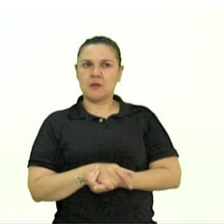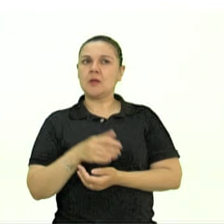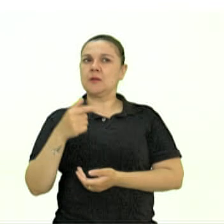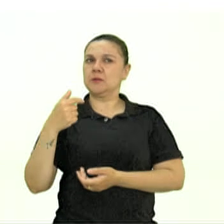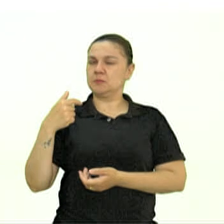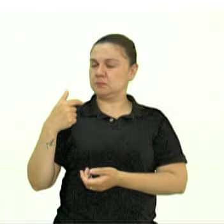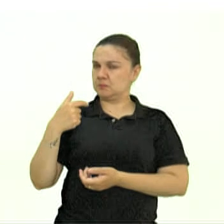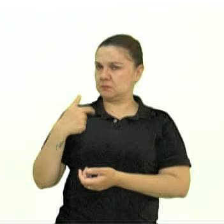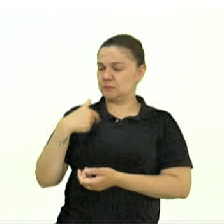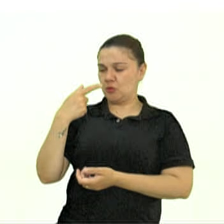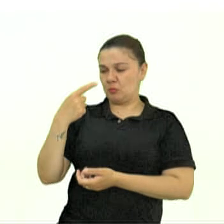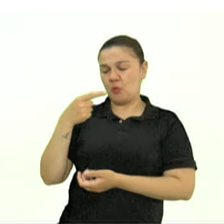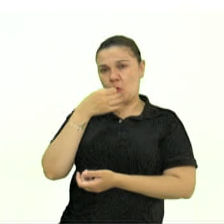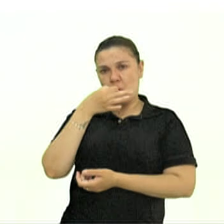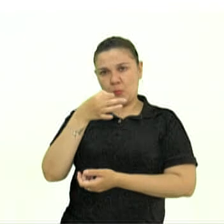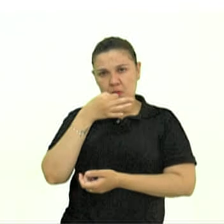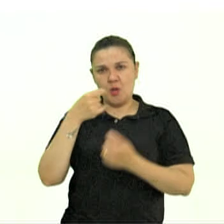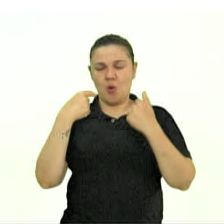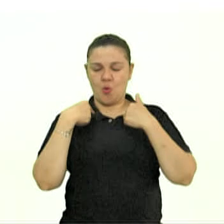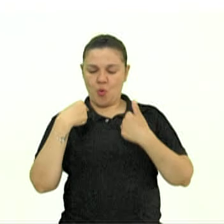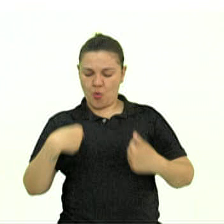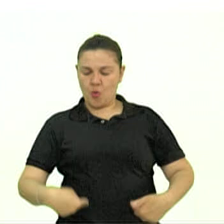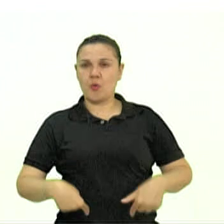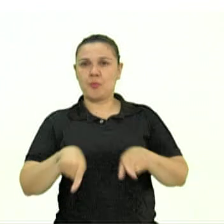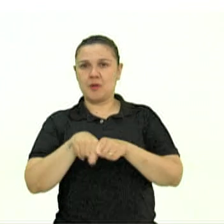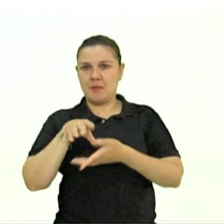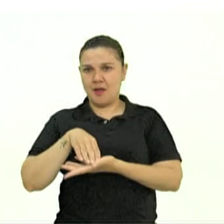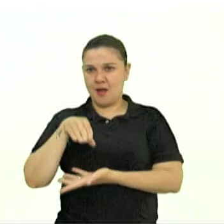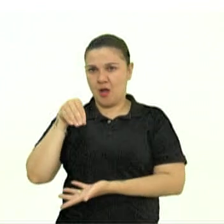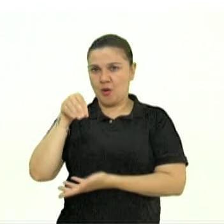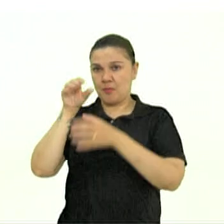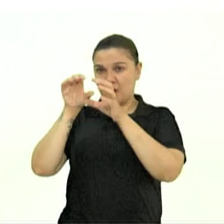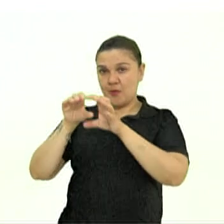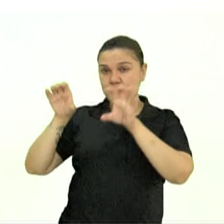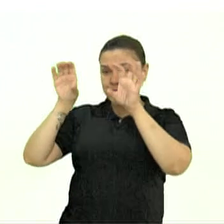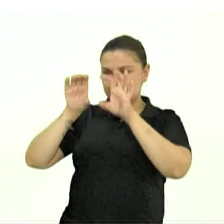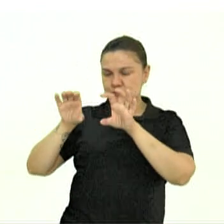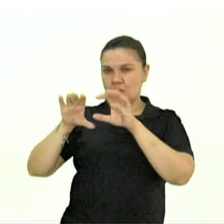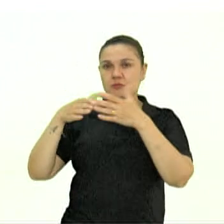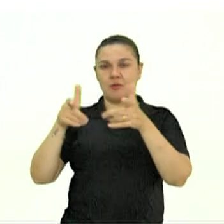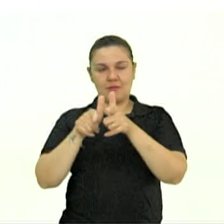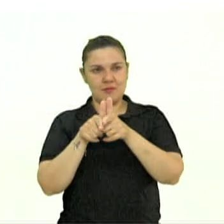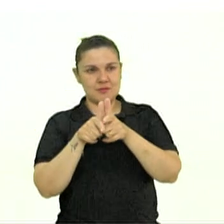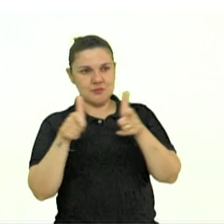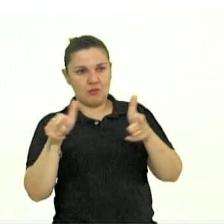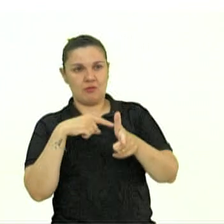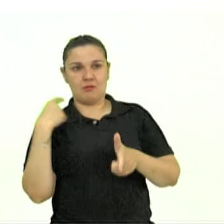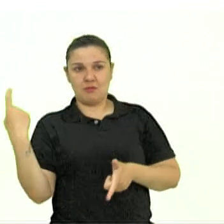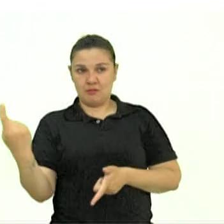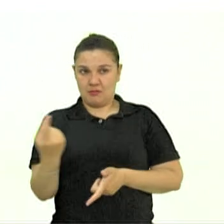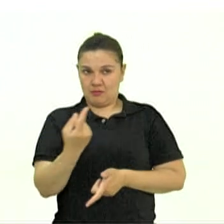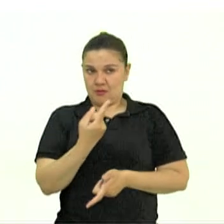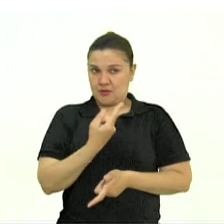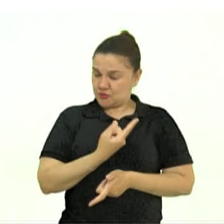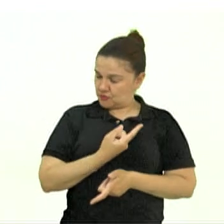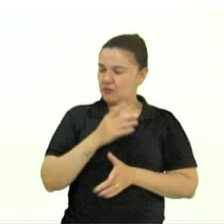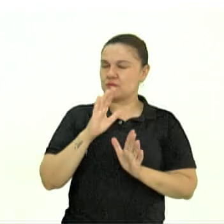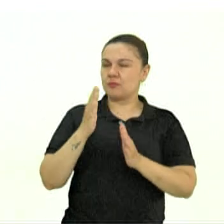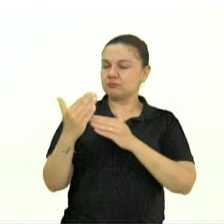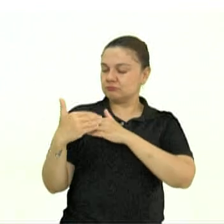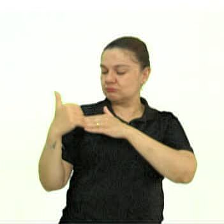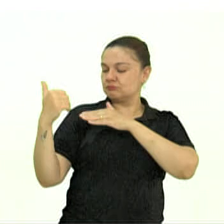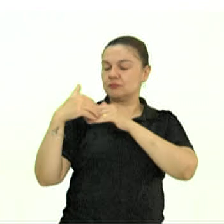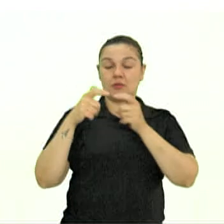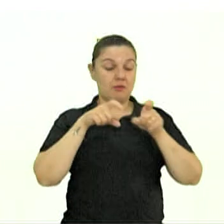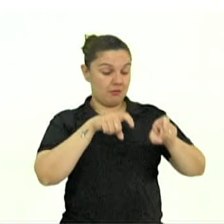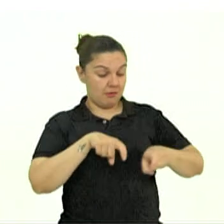Com o arbítrio dos corpos e das almas, o céu lhe deu em sorte, a nós somente nos toca arar e cultivar